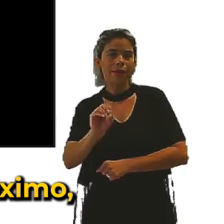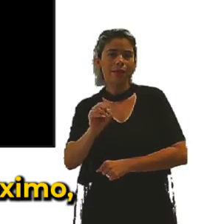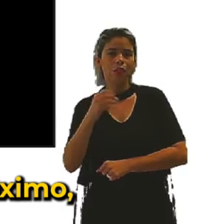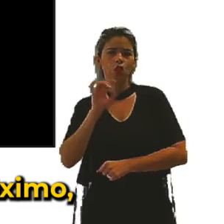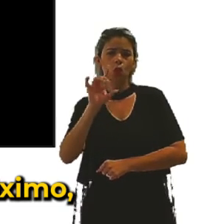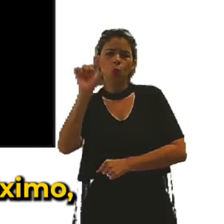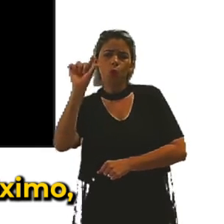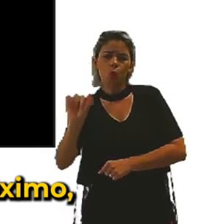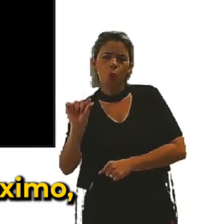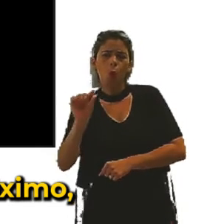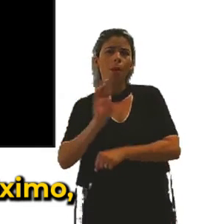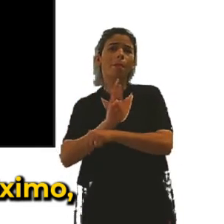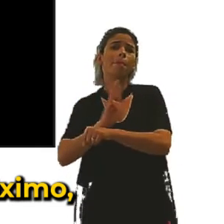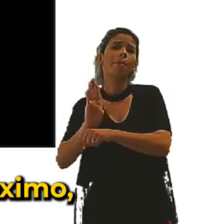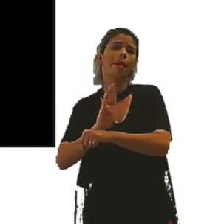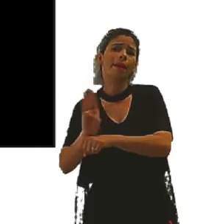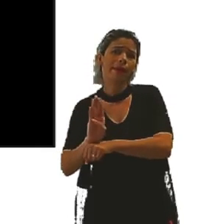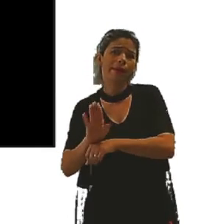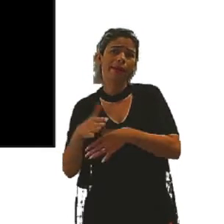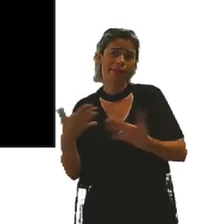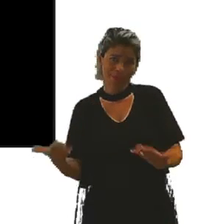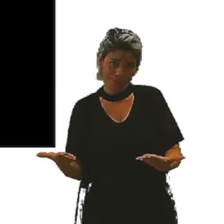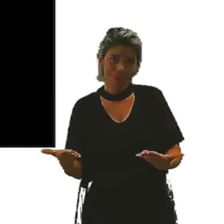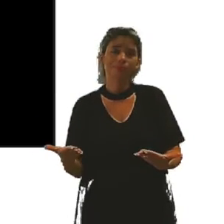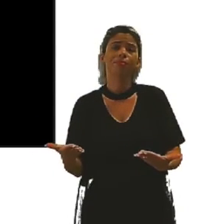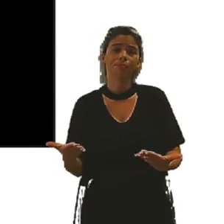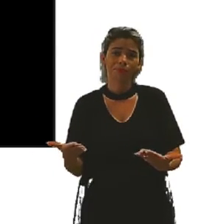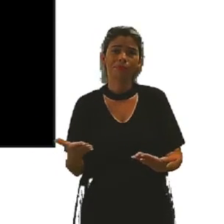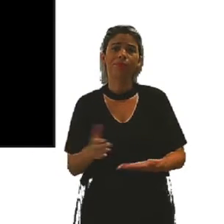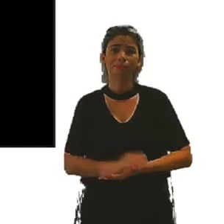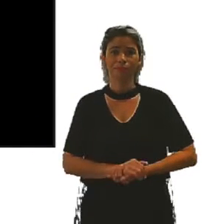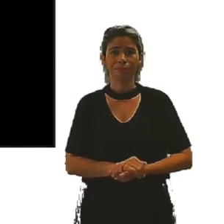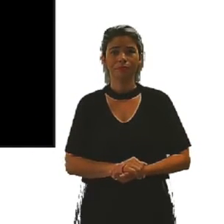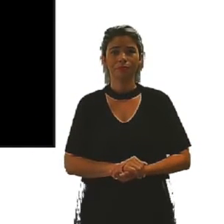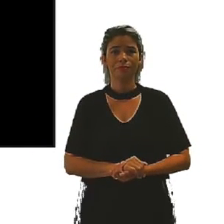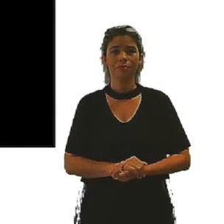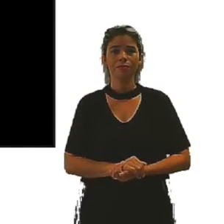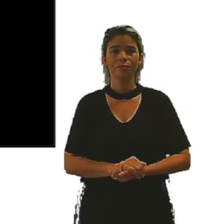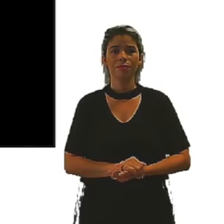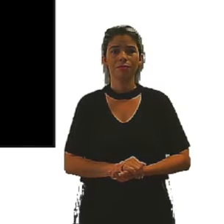né? O próximo, por favor.